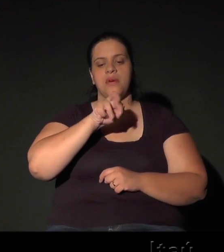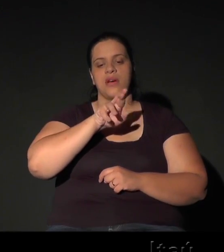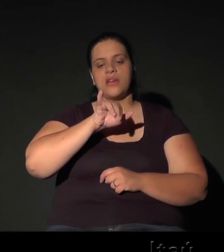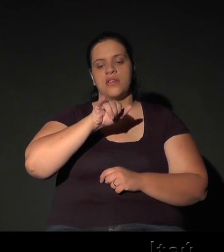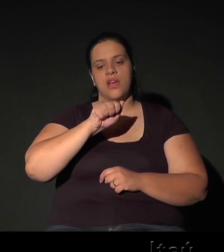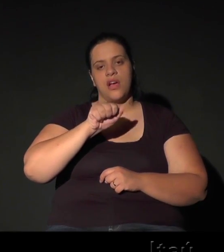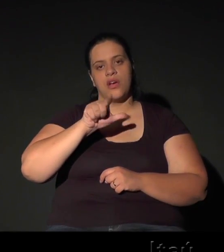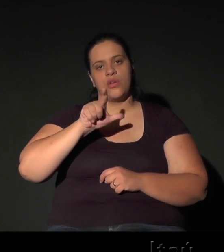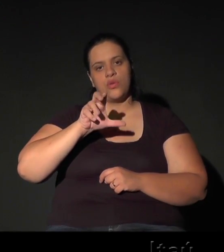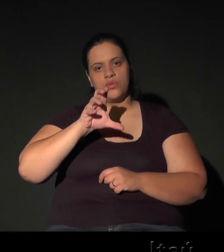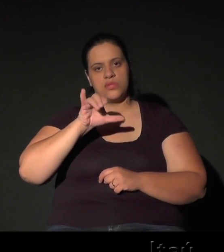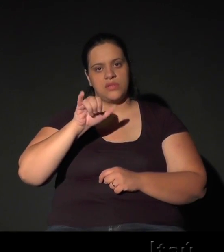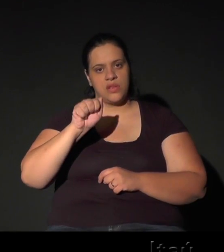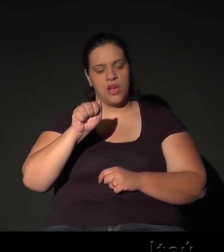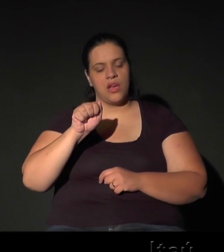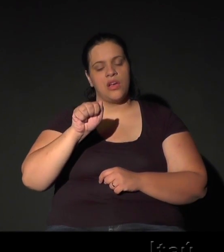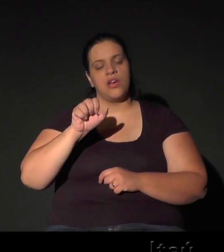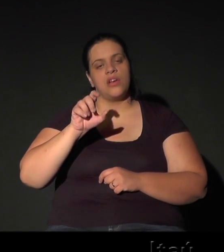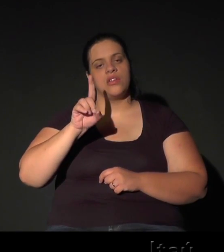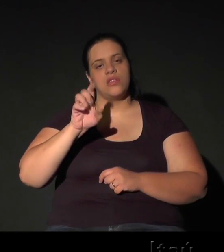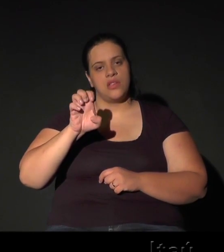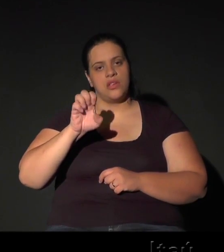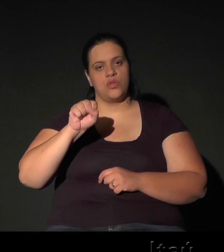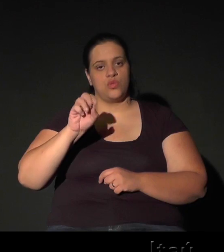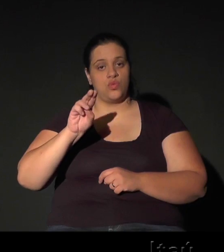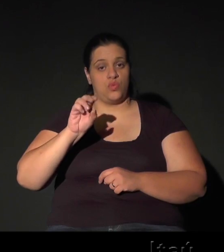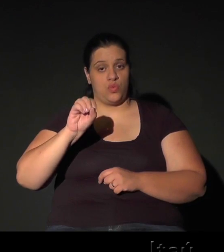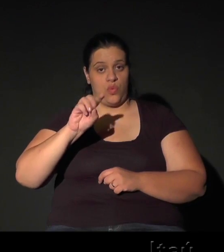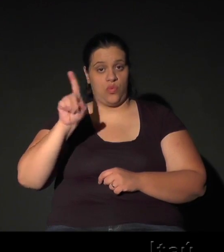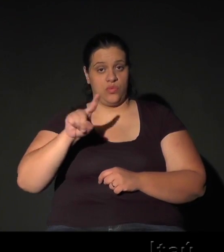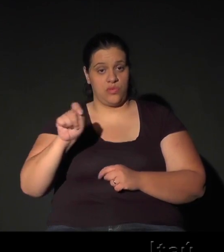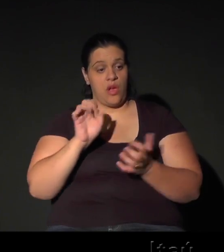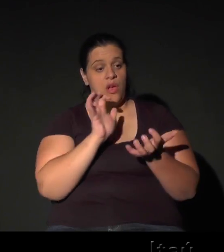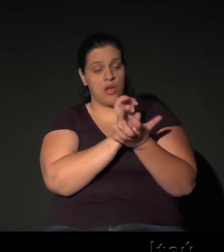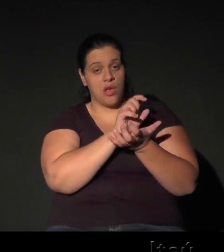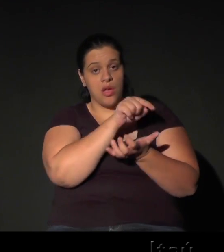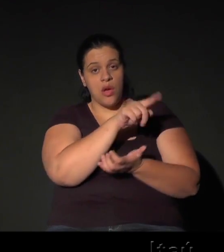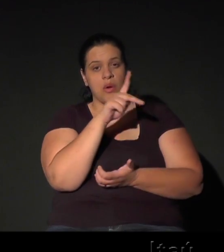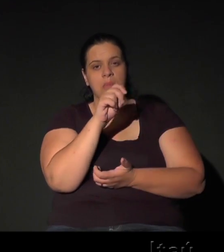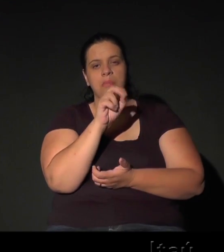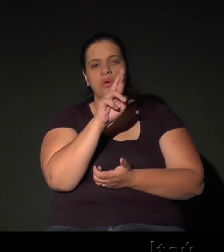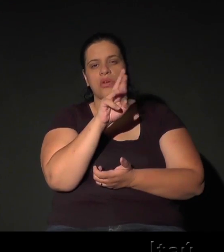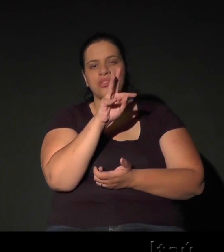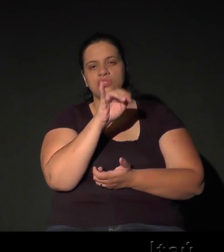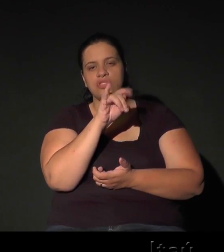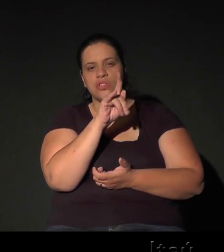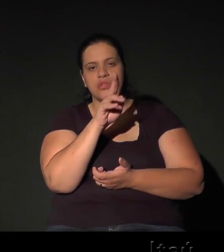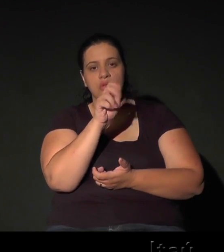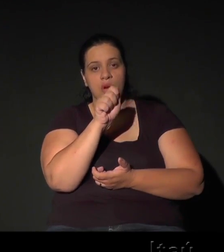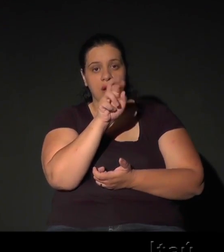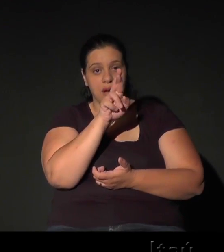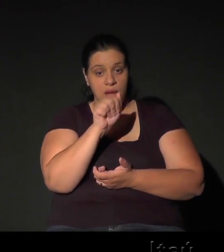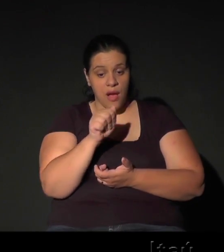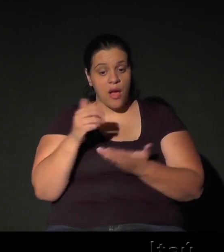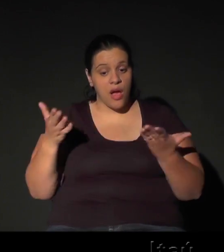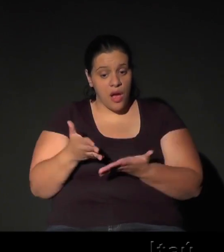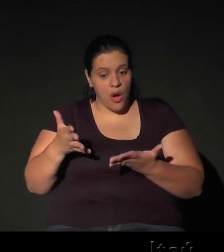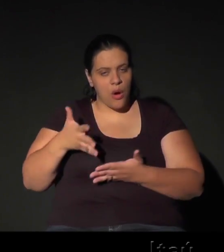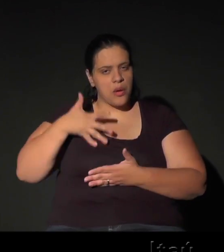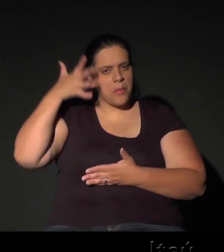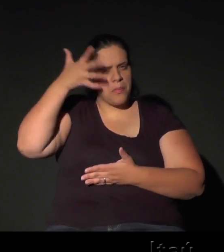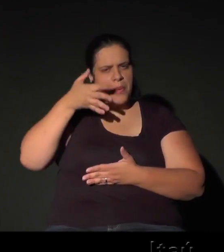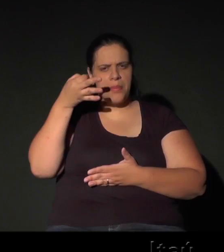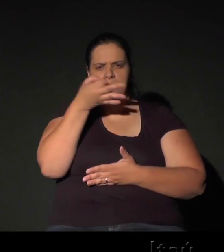índia Potiguara e que para que eu estivesse hoje aqui falando com vocês num bom português